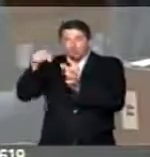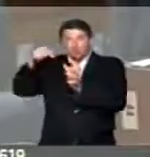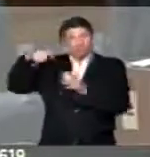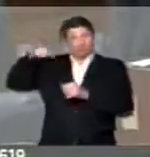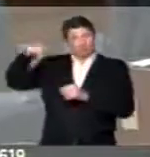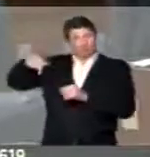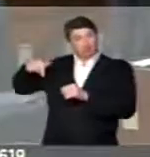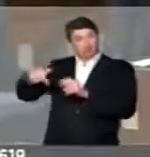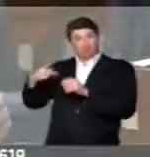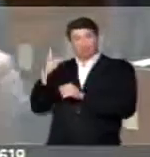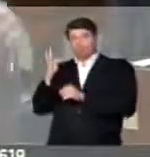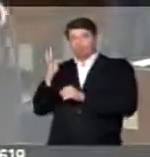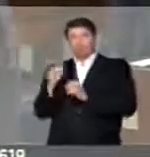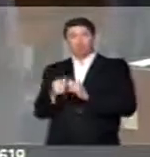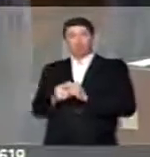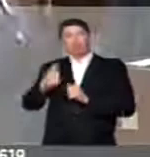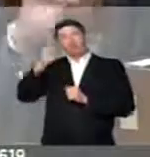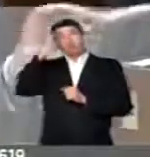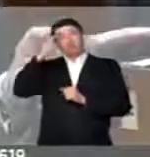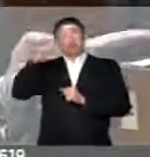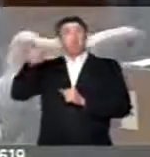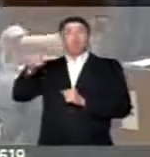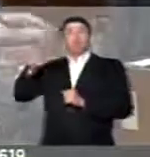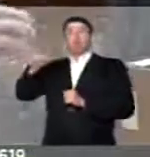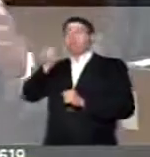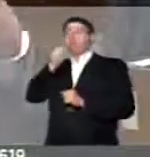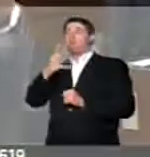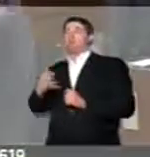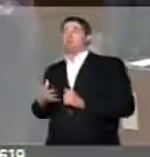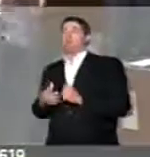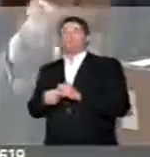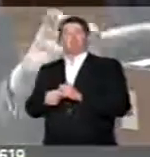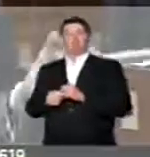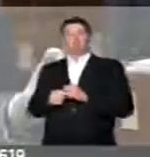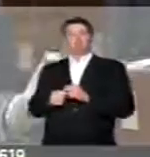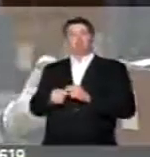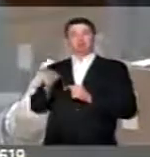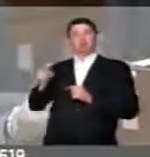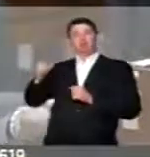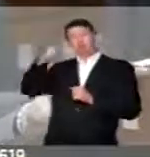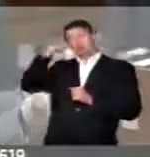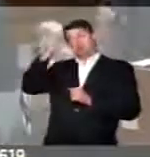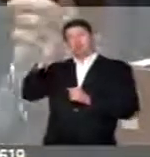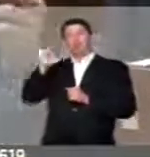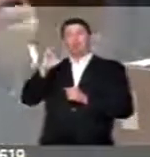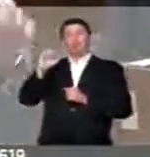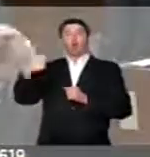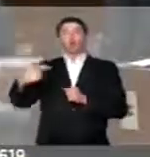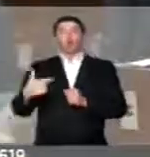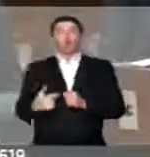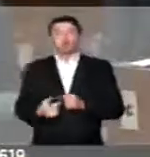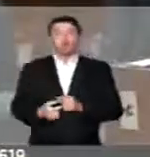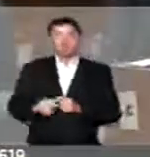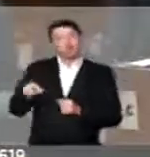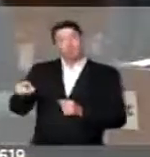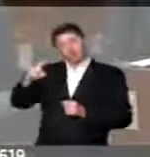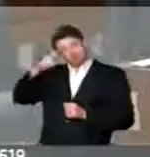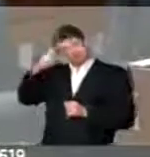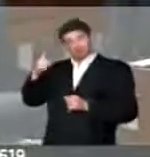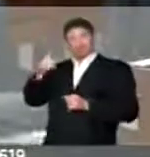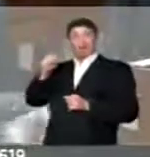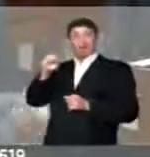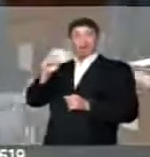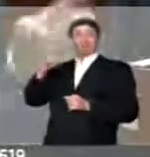tem aqui do PT, que acham que eles são bons, que eles inventaram o oxigênio, que inventaram o gás